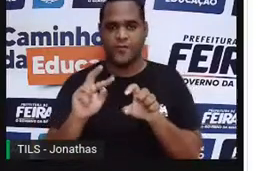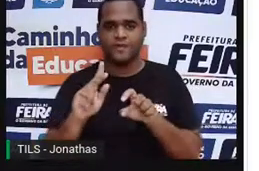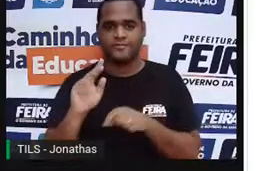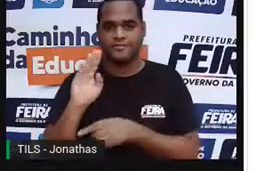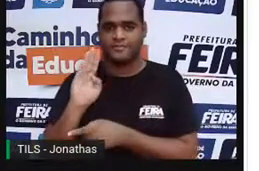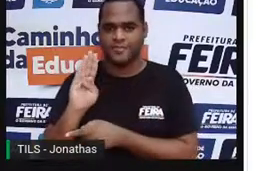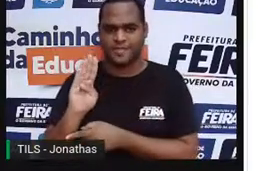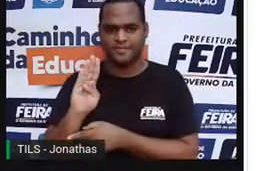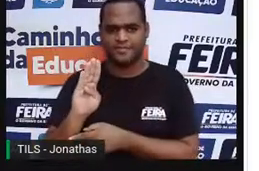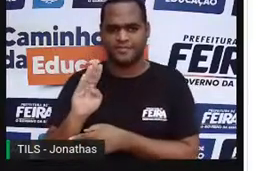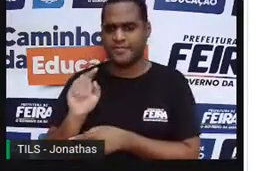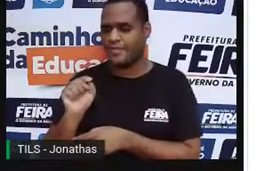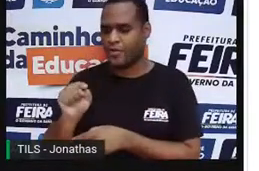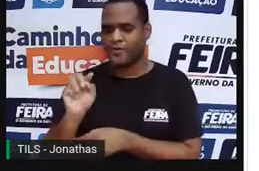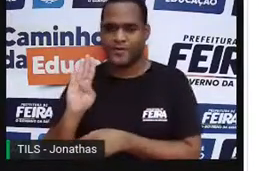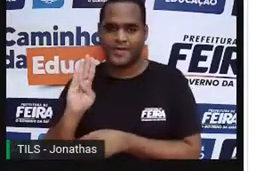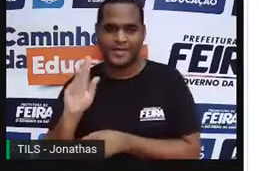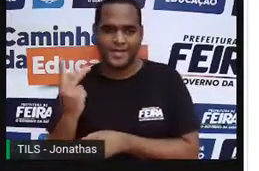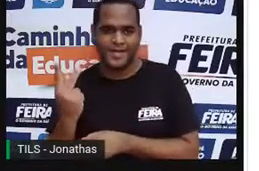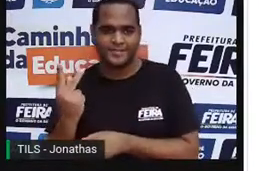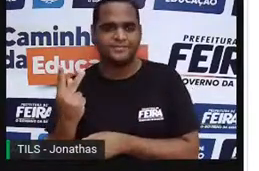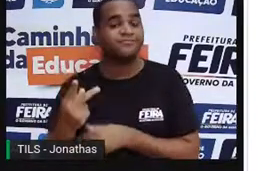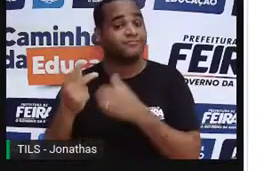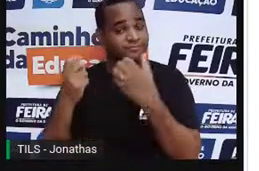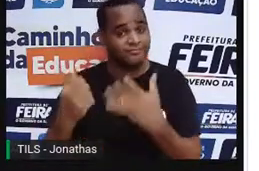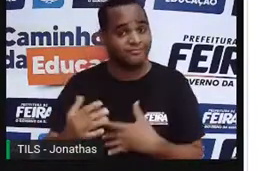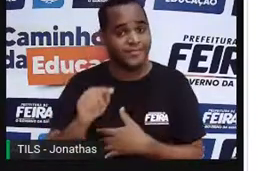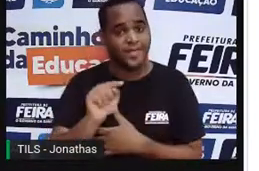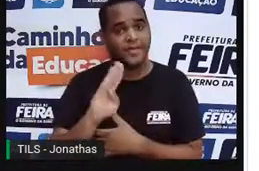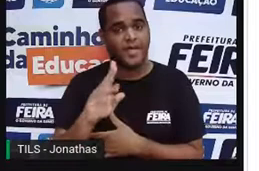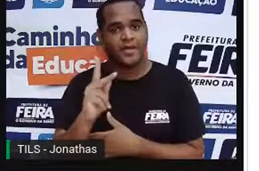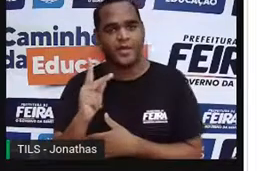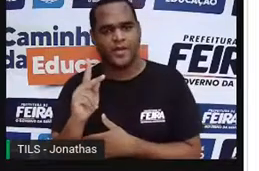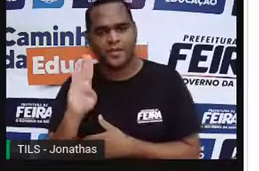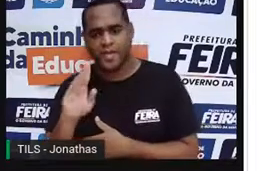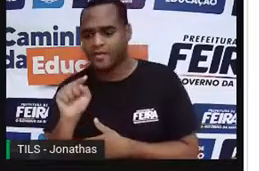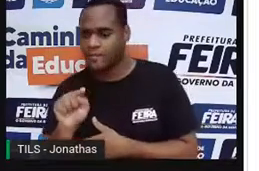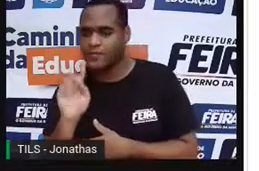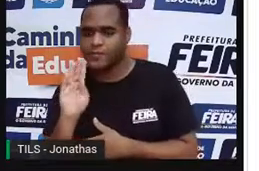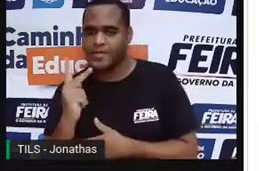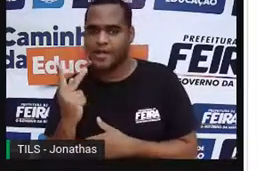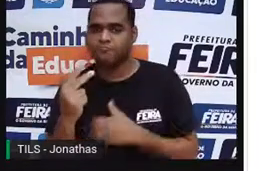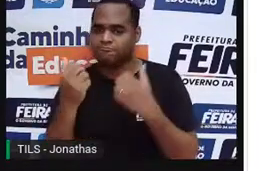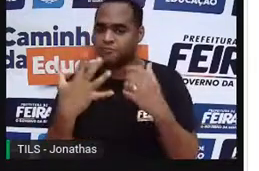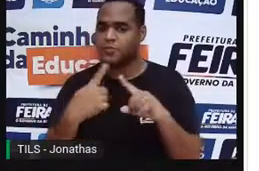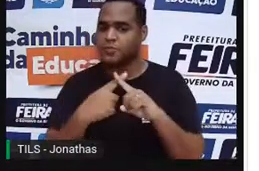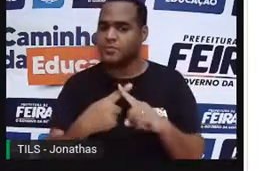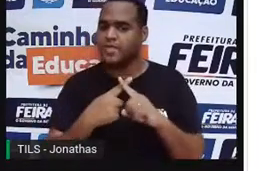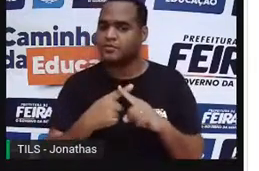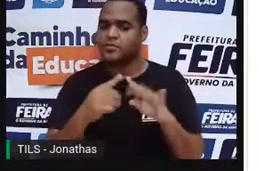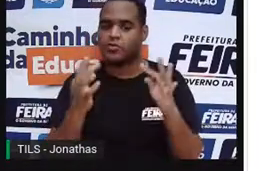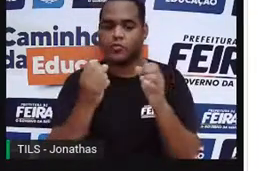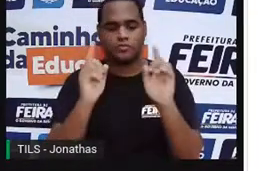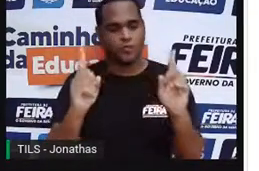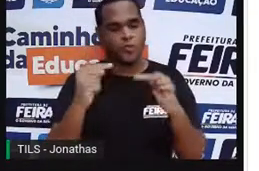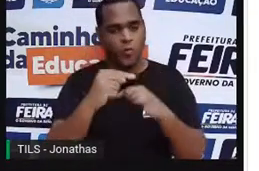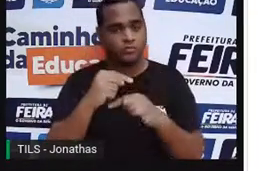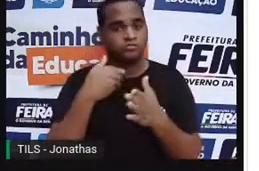multiplicar pela altura isso em qualquer retângulo em qualquer